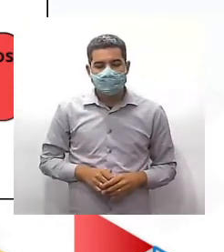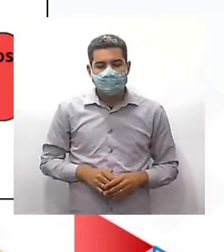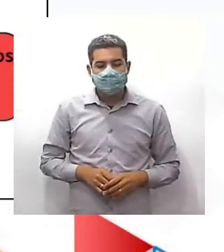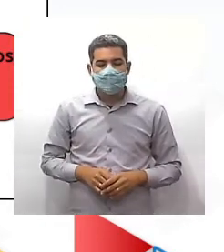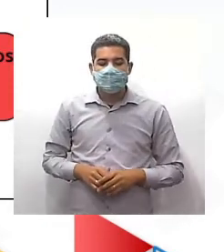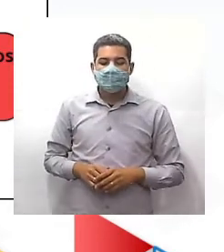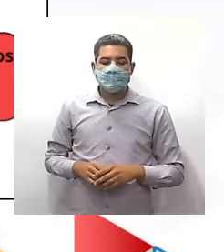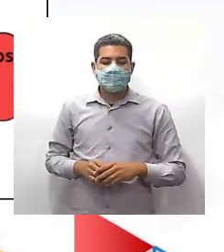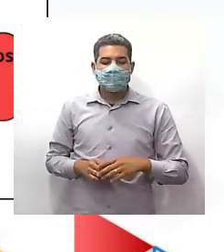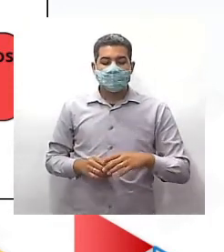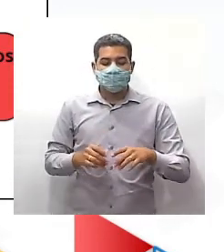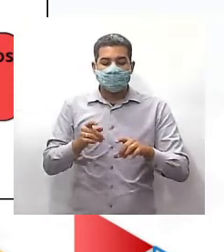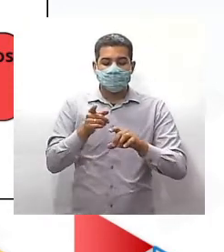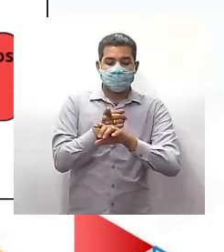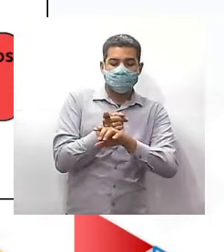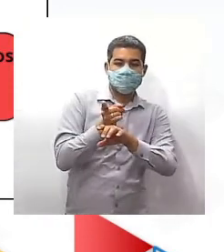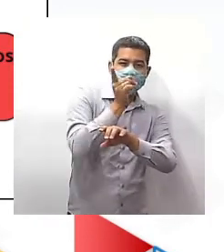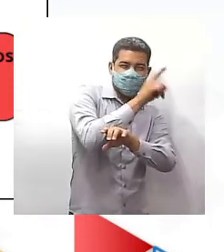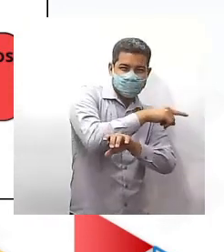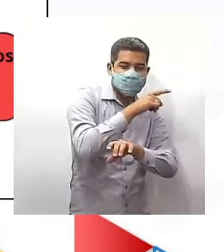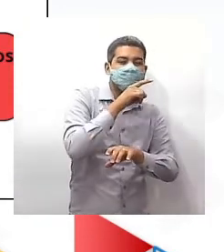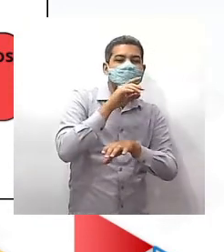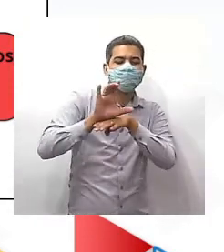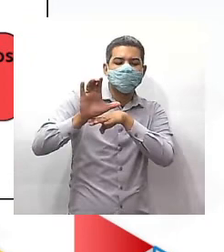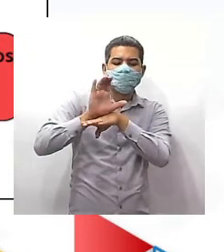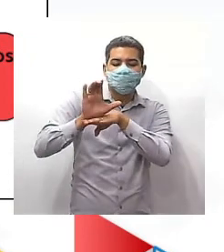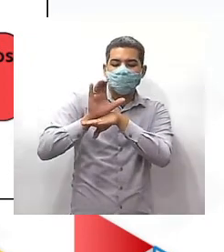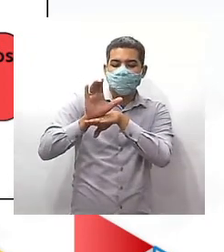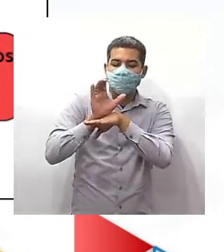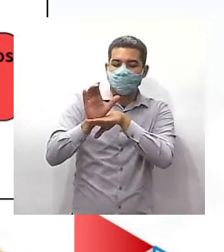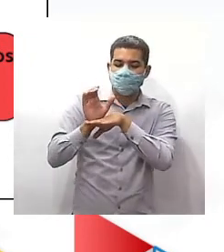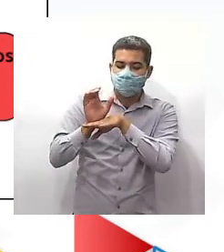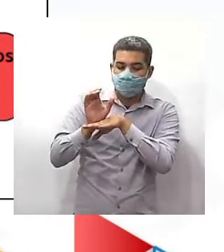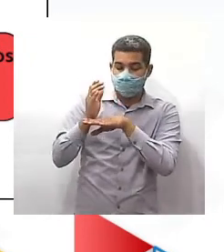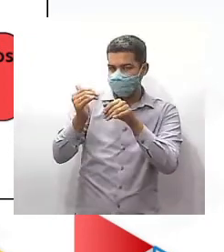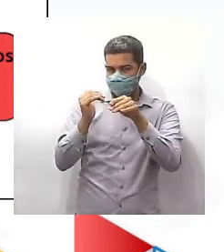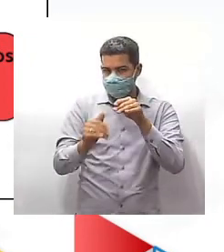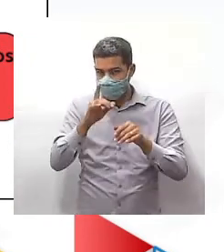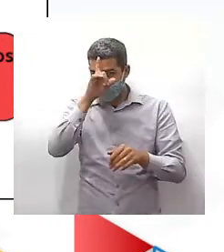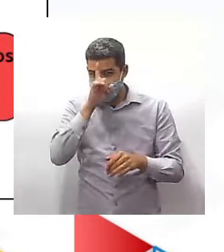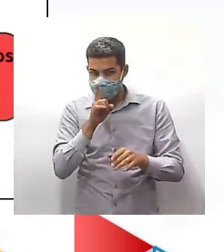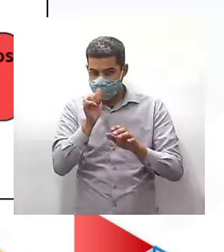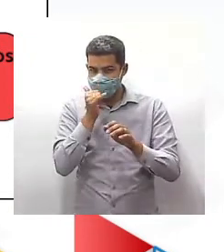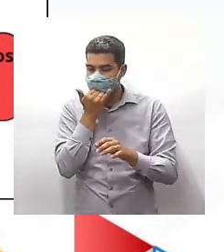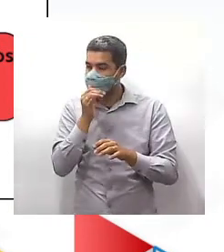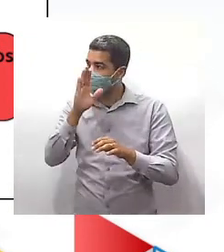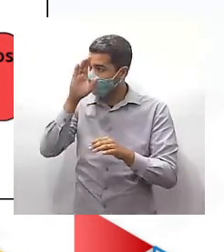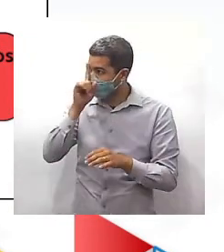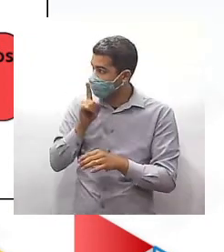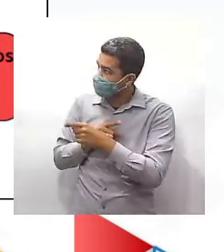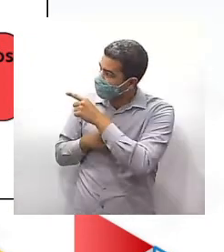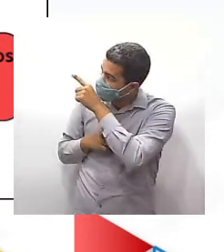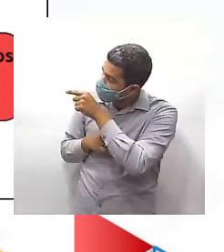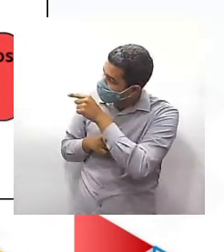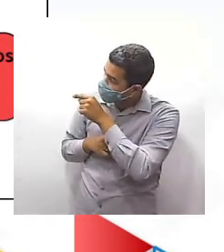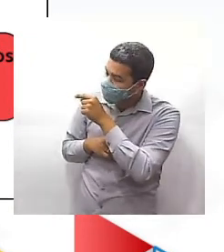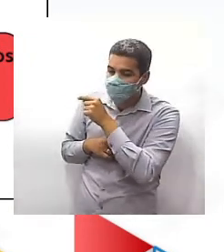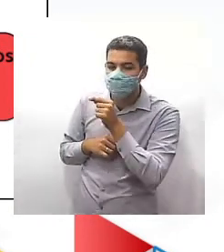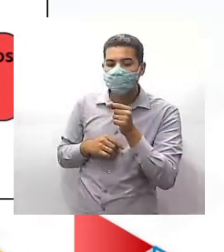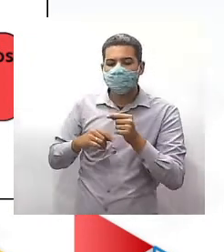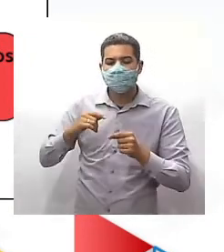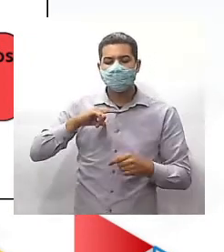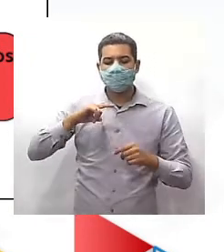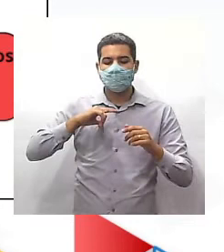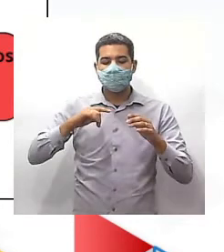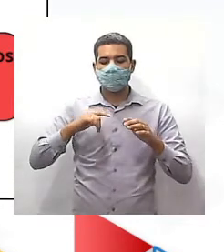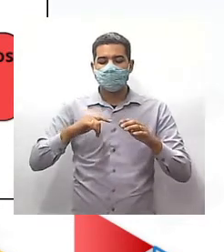Na inferência, lá na estatística descritiva, primeiro, nesse amarelinho que você está vendo aí, eu faço a organização dos